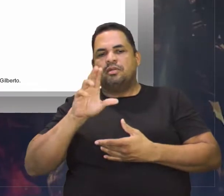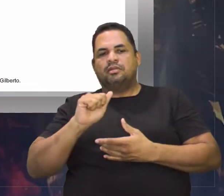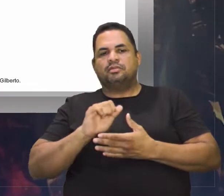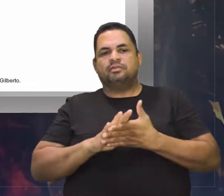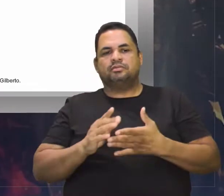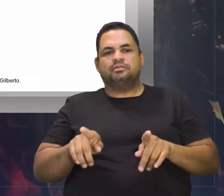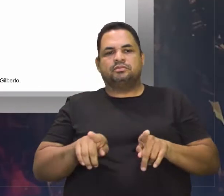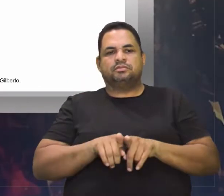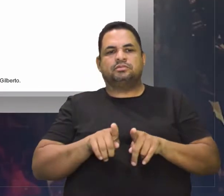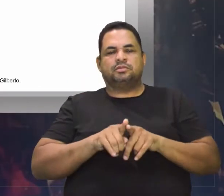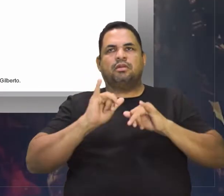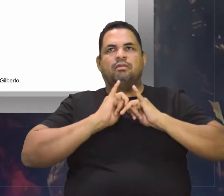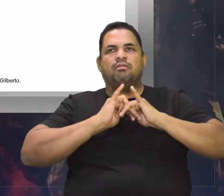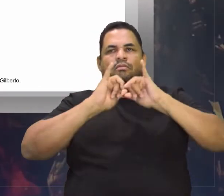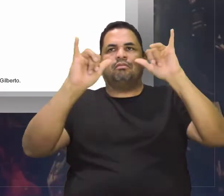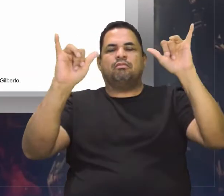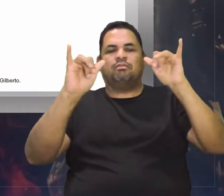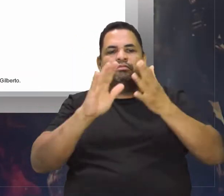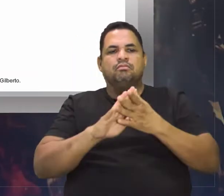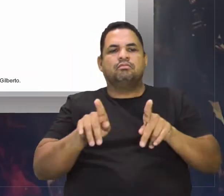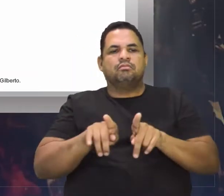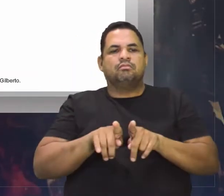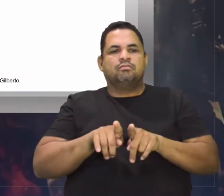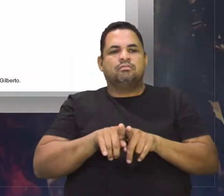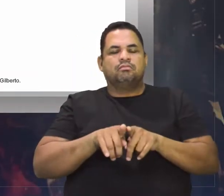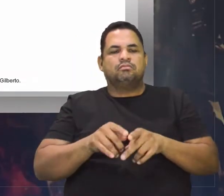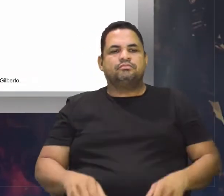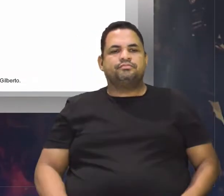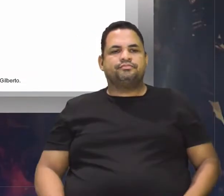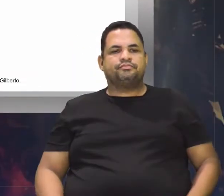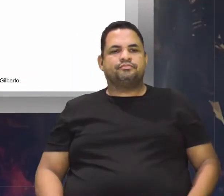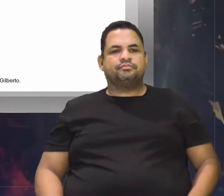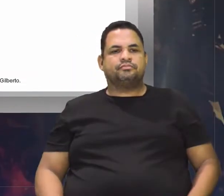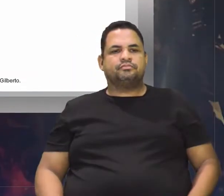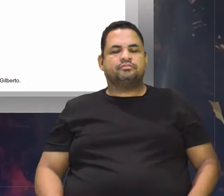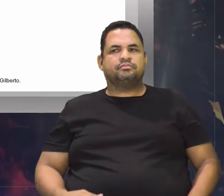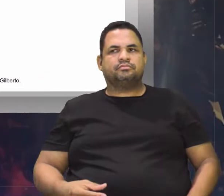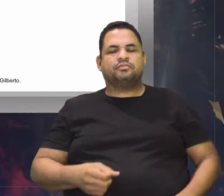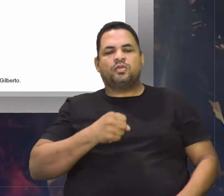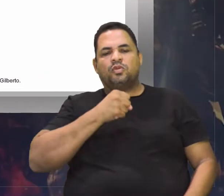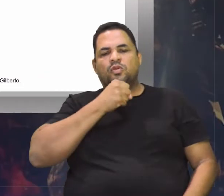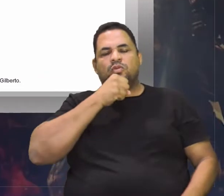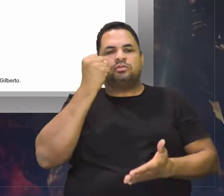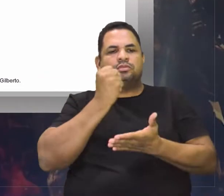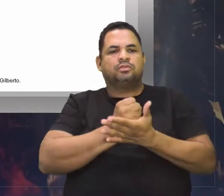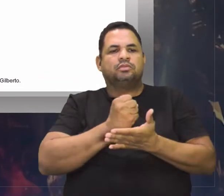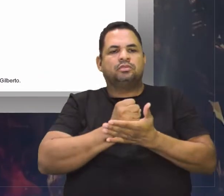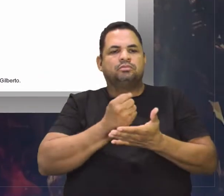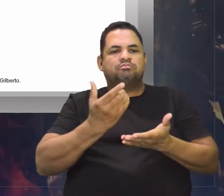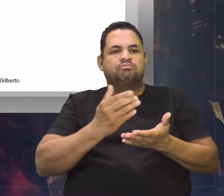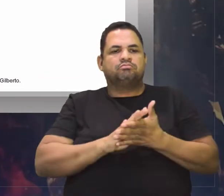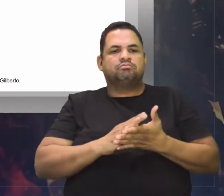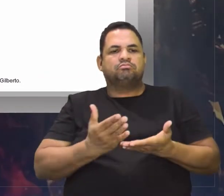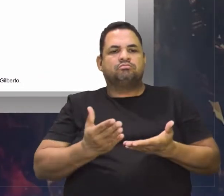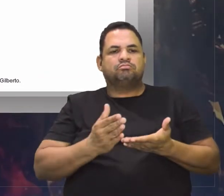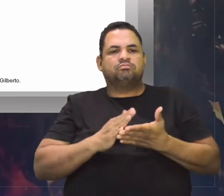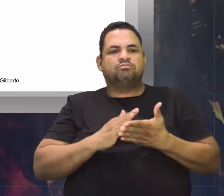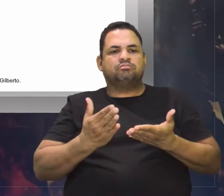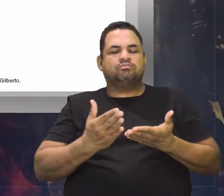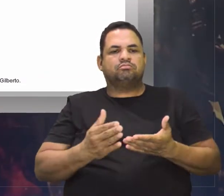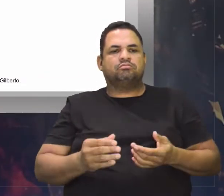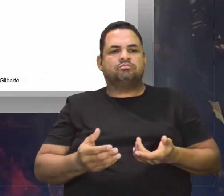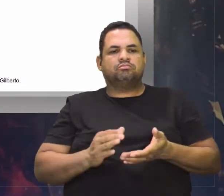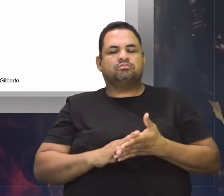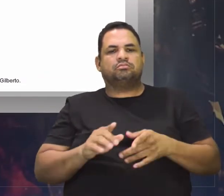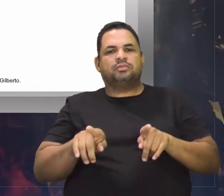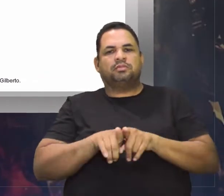anjo da Anunciação. Ele vai estar no Antigo Testamento, lá quando ele anuncia para Sara, ele vai